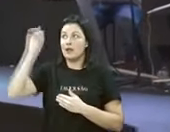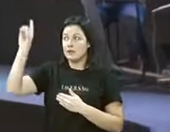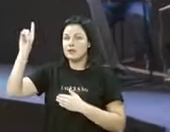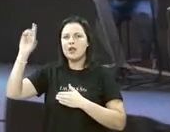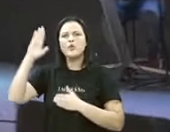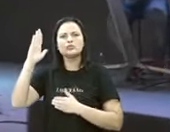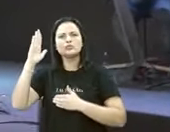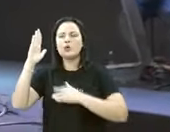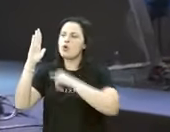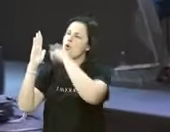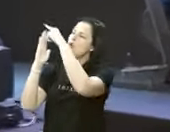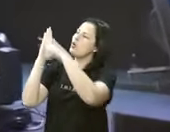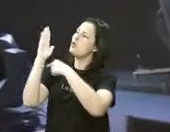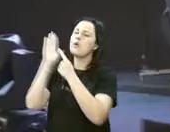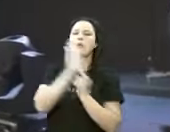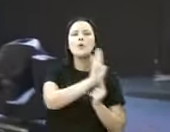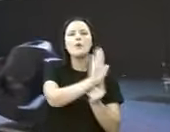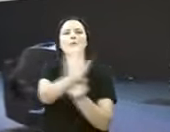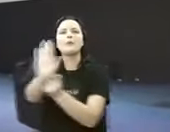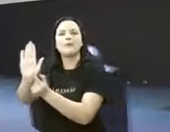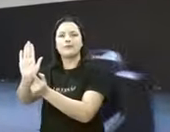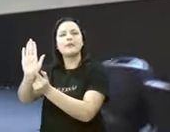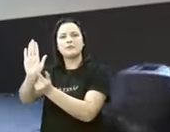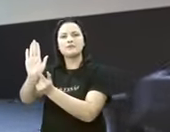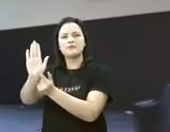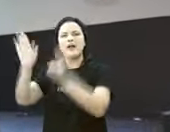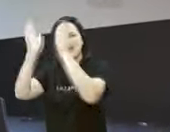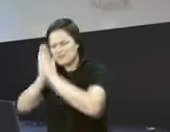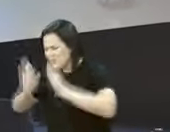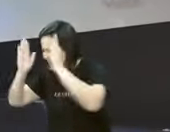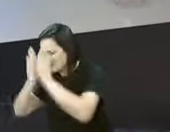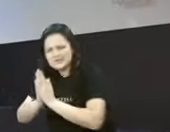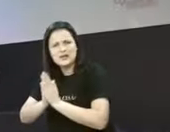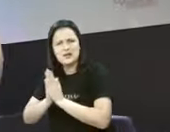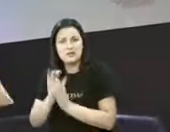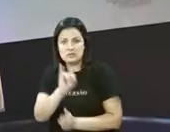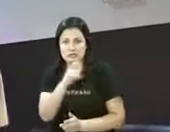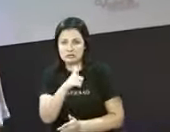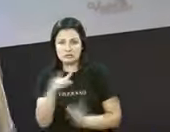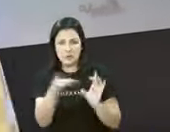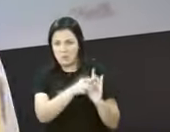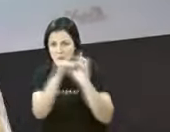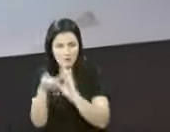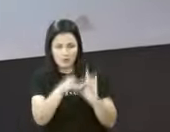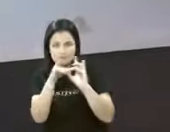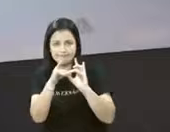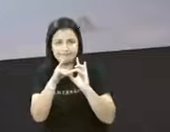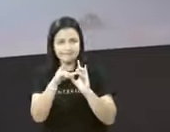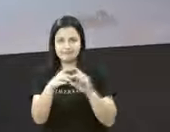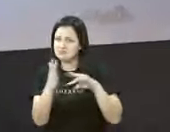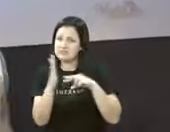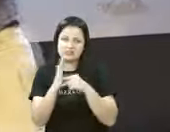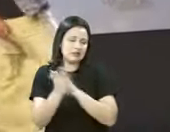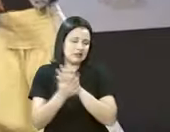Eles clamam uns para os outros, porque adoração sem comunhão não é adoração.